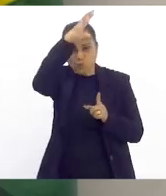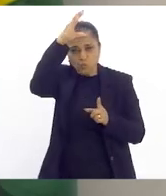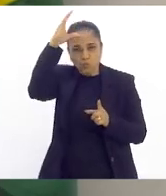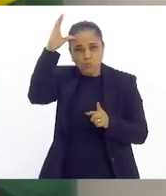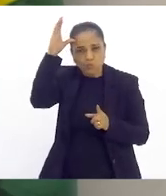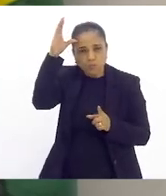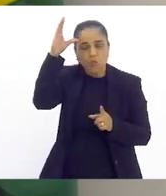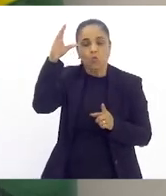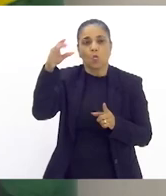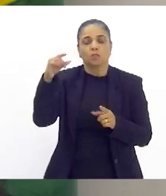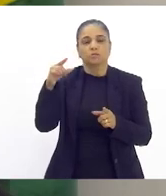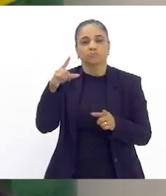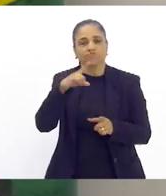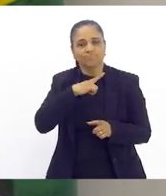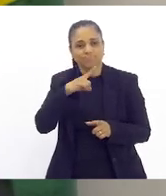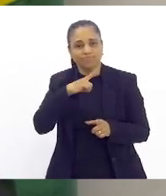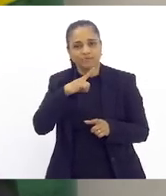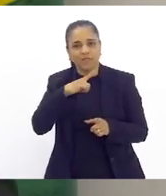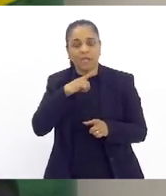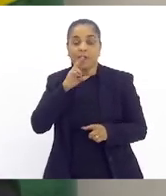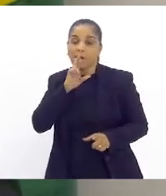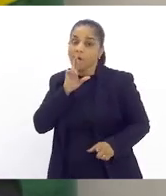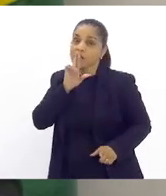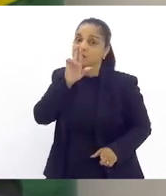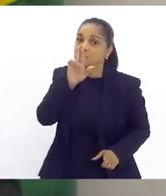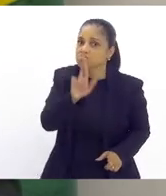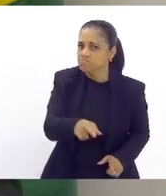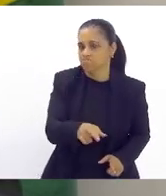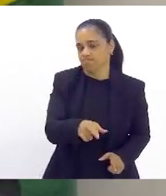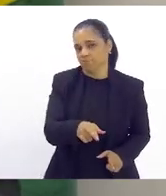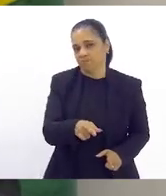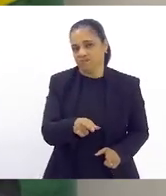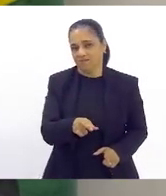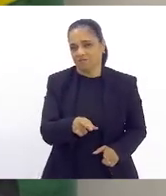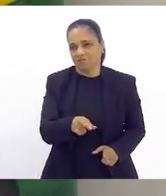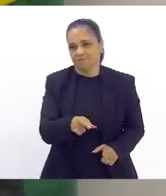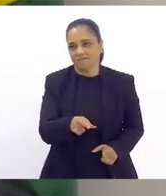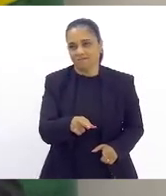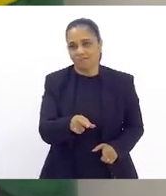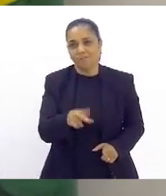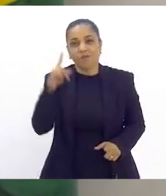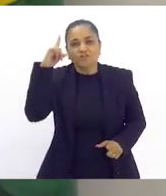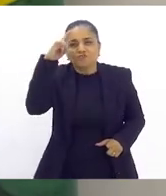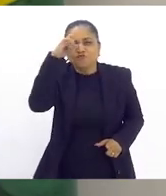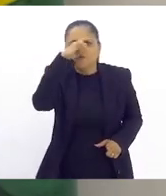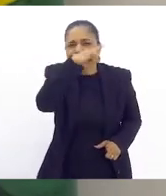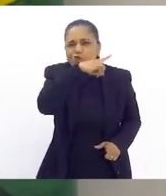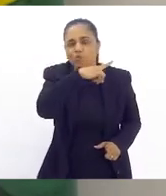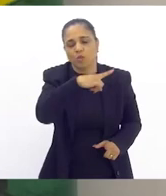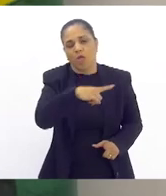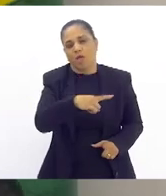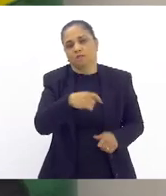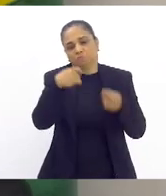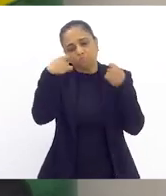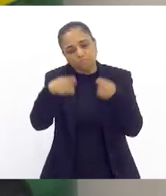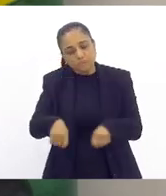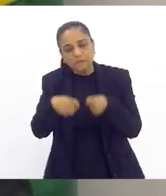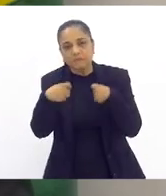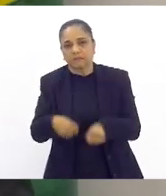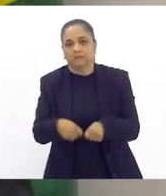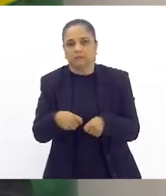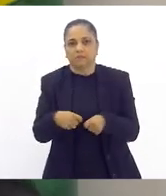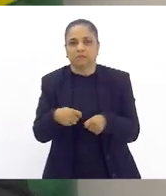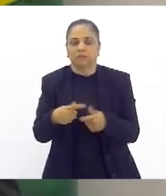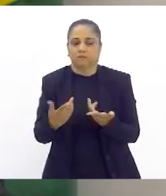em si ela tem a resposta para essas dificuldades que a gente vem enfrentando